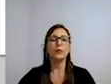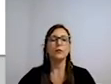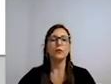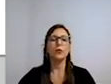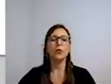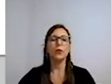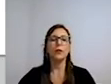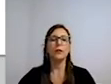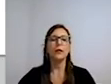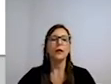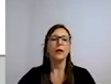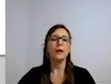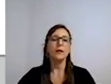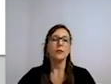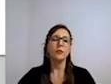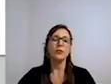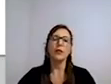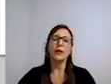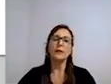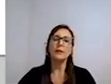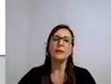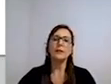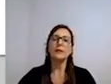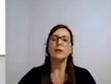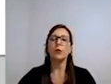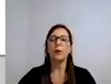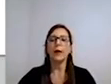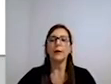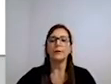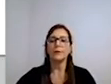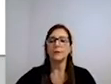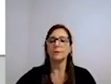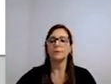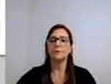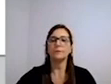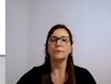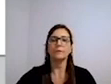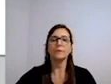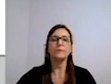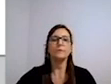inferiores, que ocorrem em lesões torácicas e lombares.